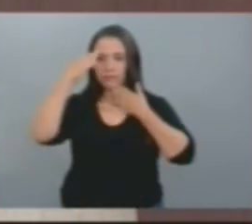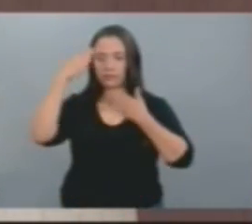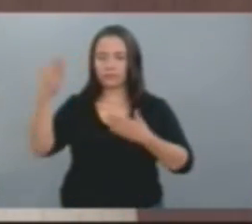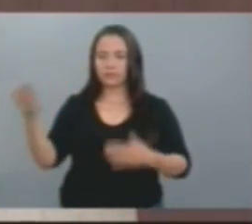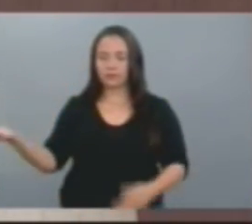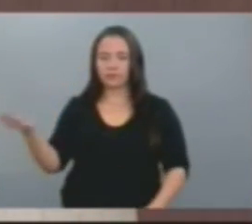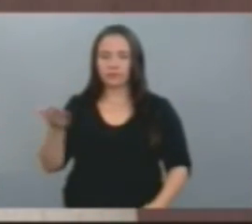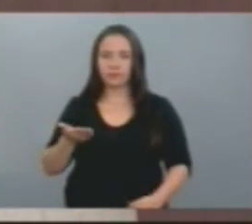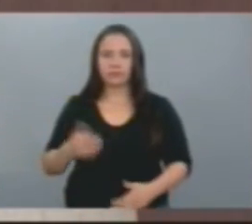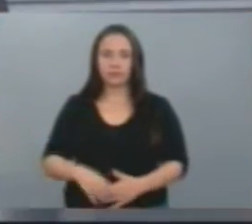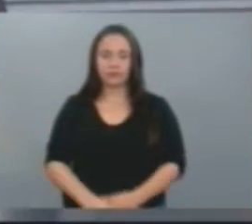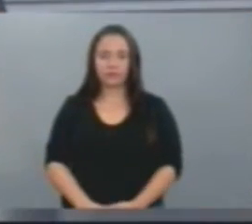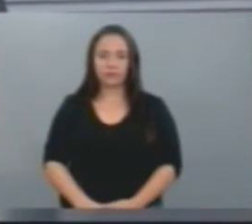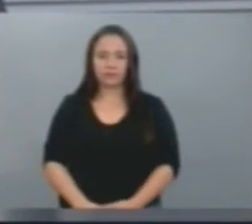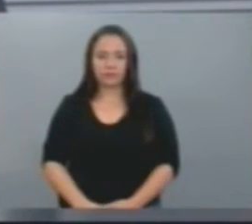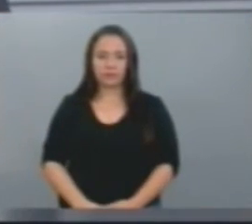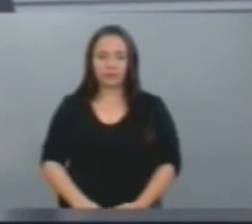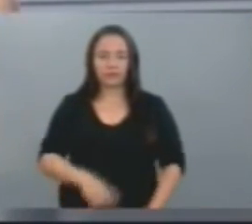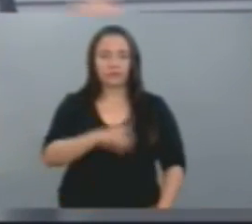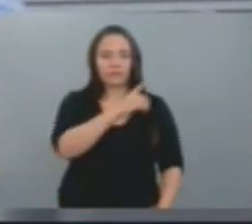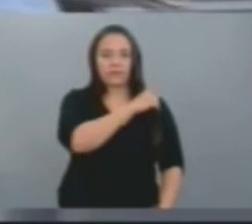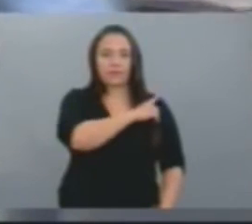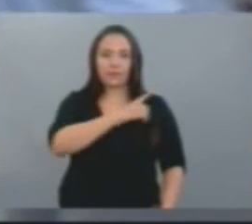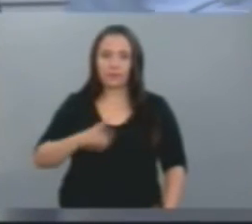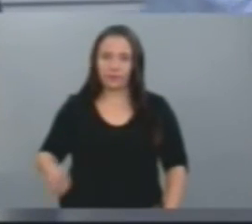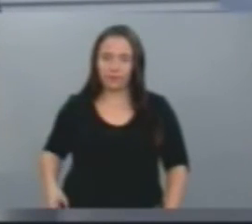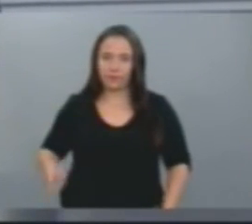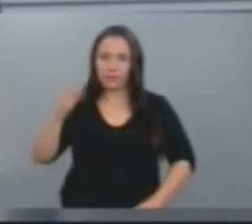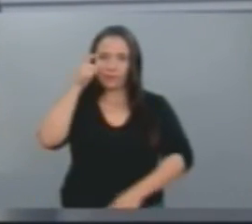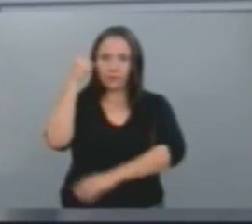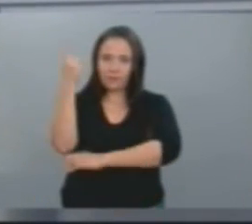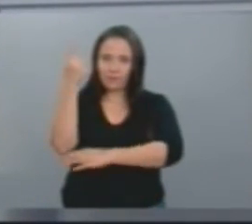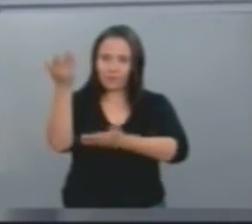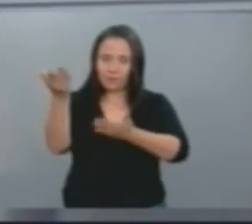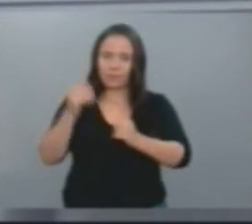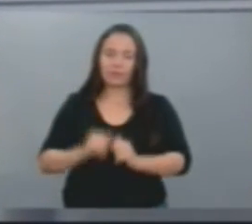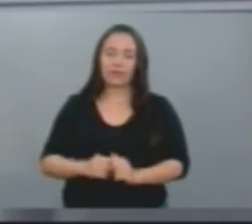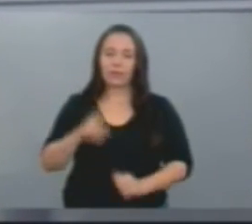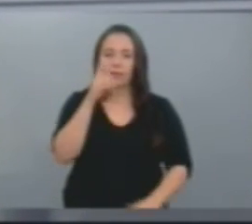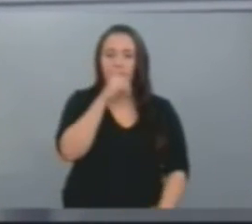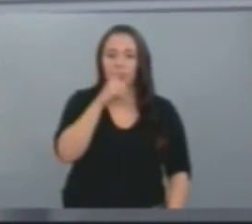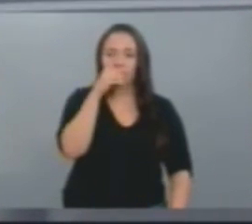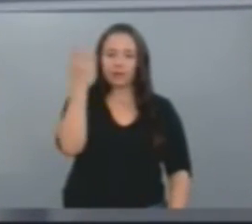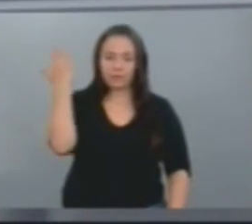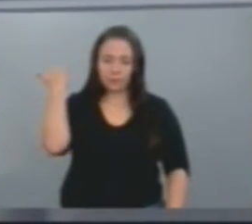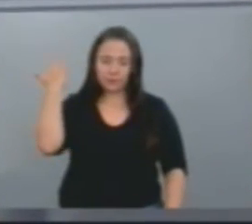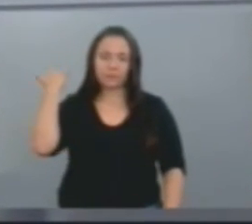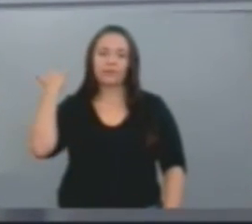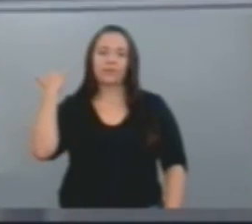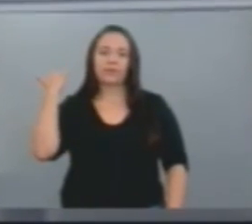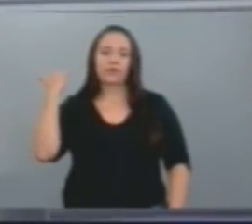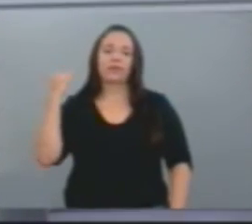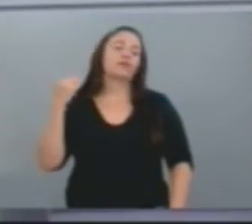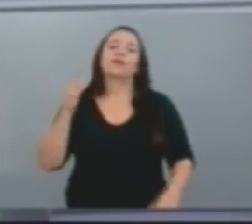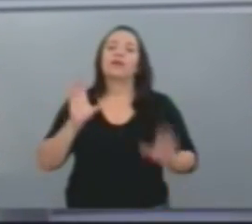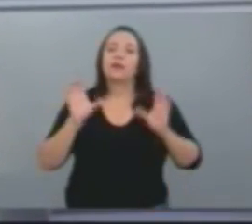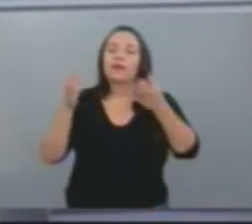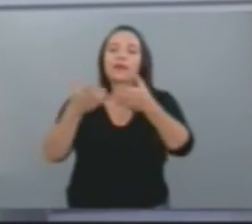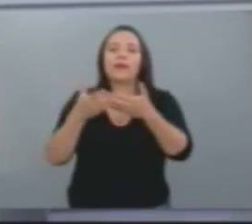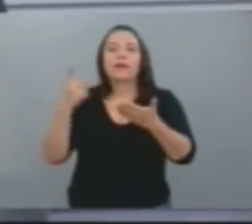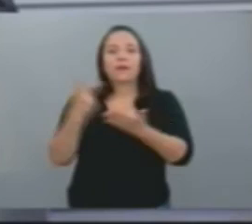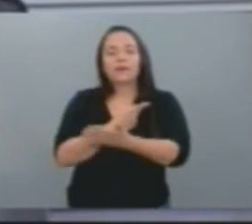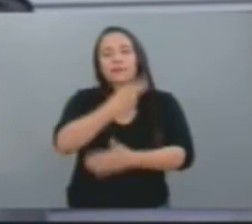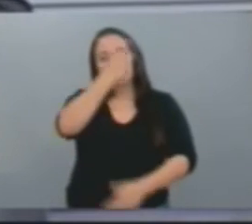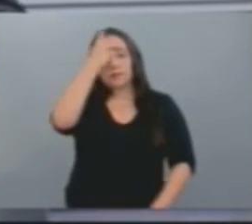Roberto. Deputado Renato Roseno, domingo passado, nós vimos de novo a população nas ruas.